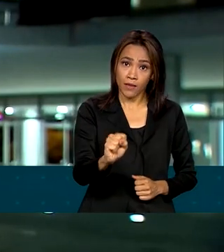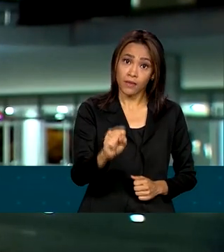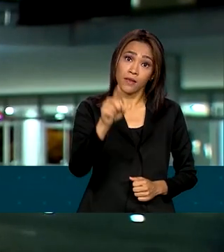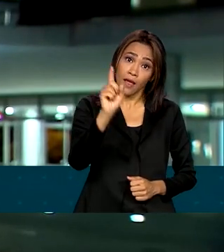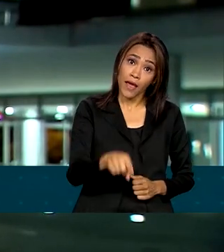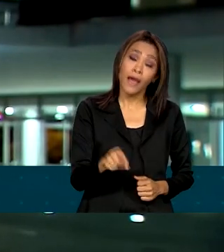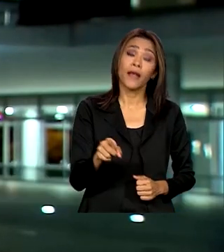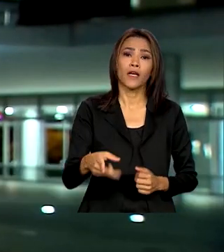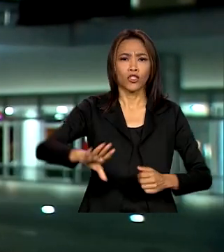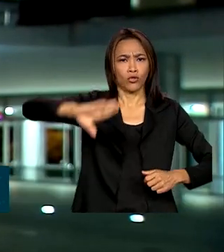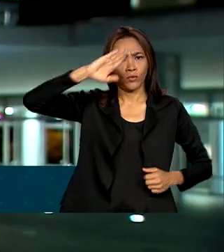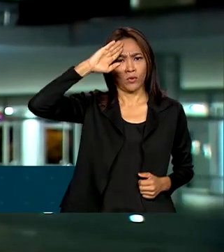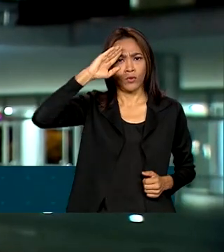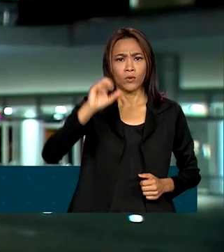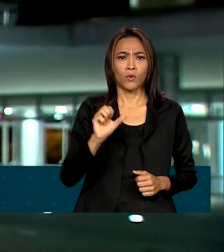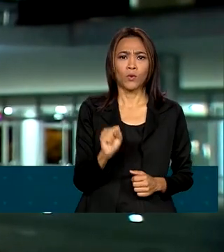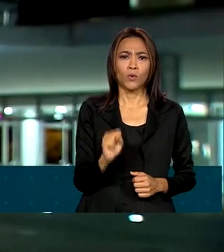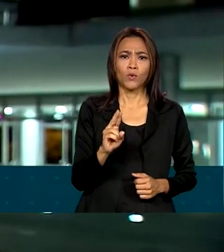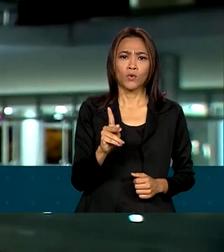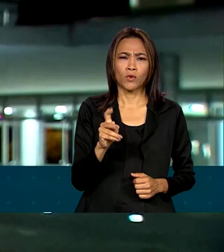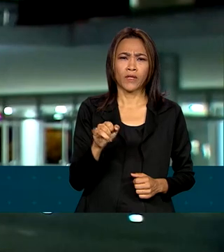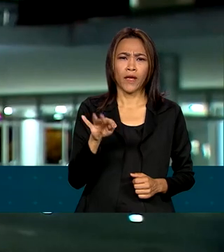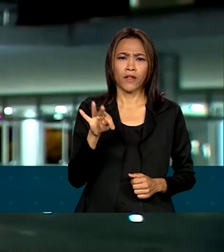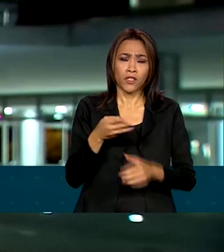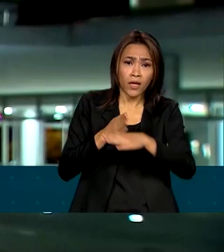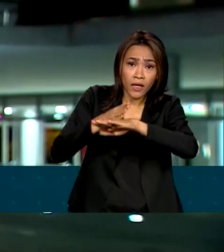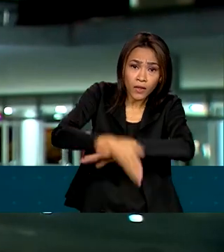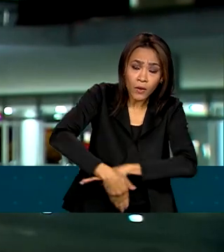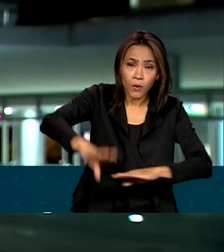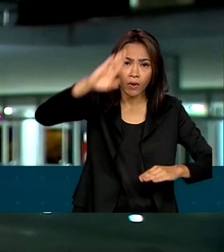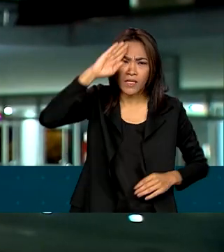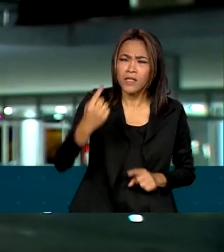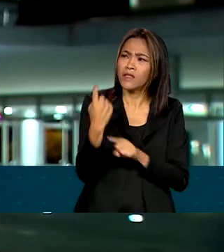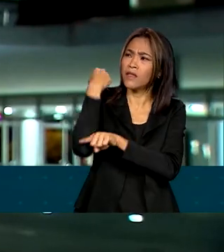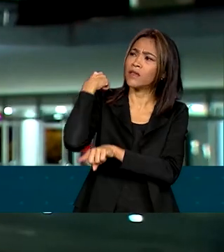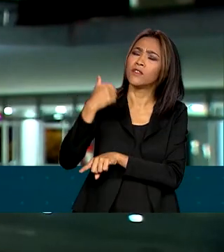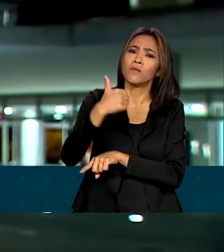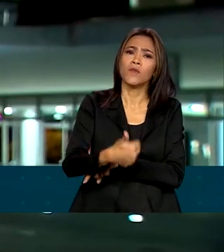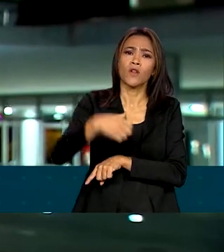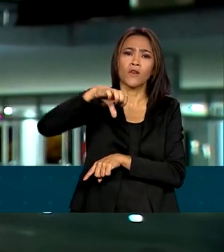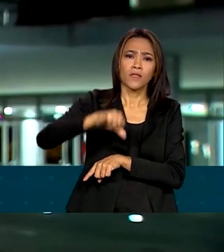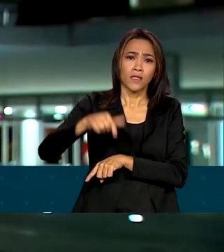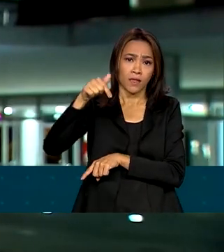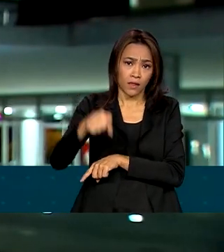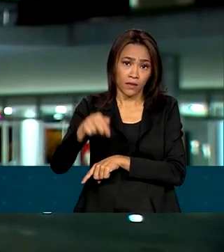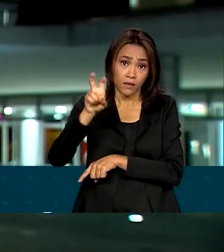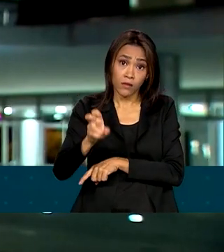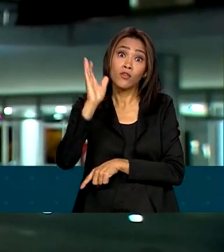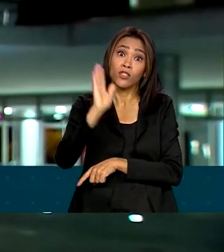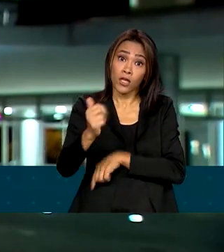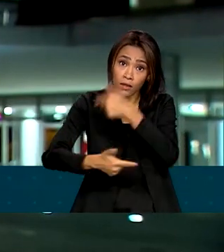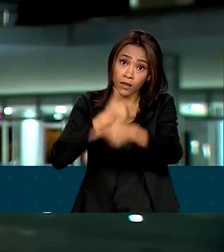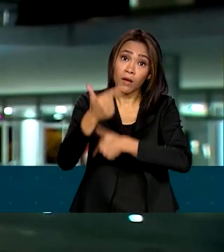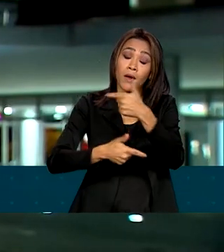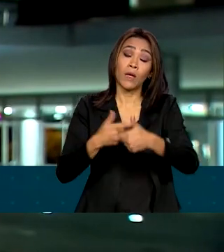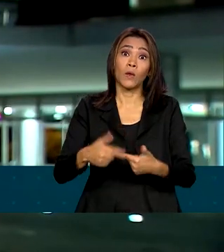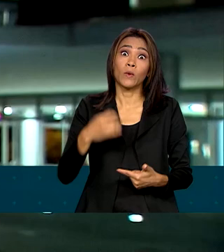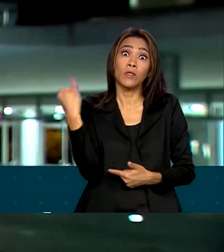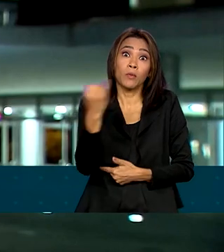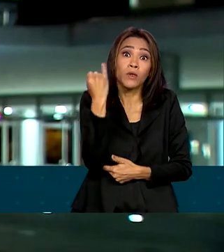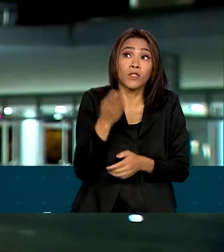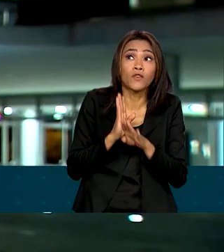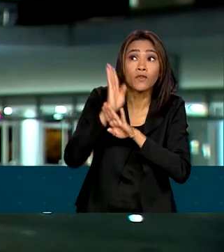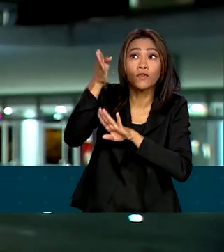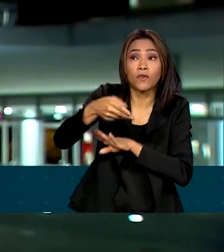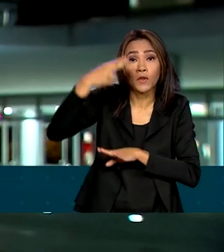do Sudeste. Ele está no Exército desde 1975 e já atuou em missões importantes, como a do Haiti e